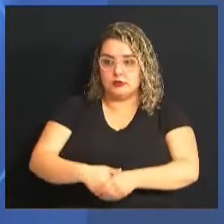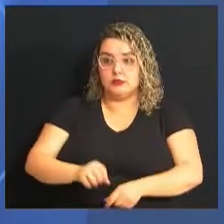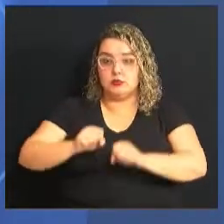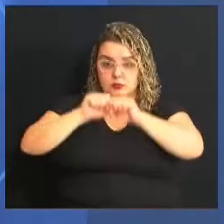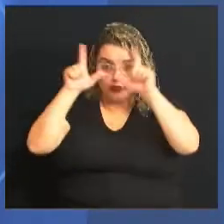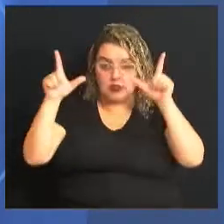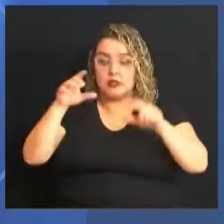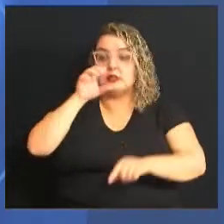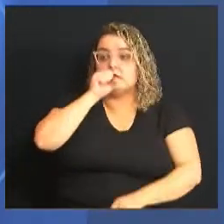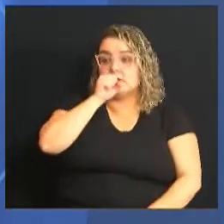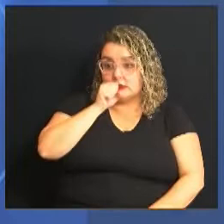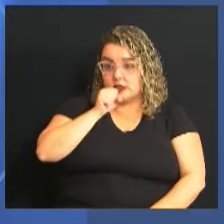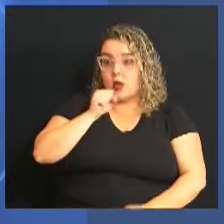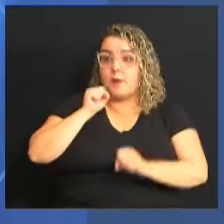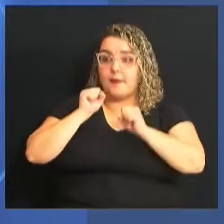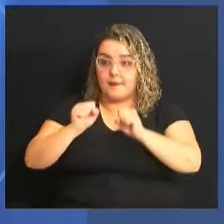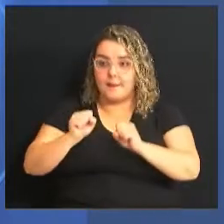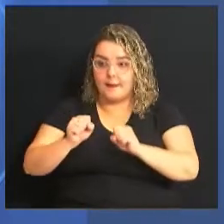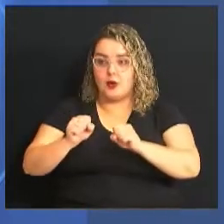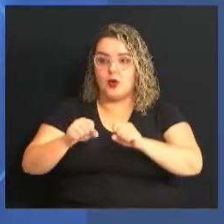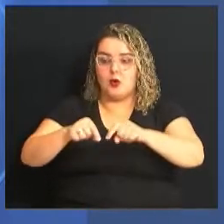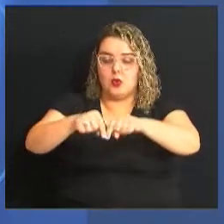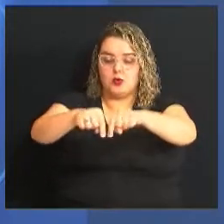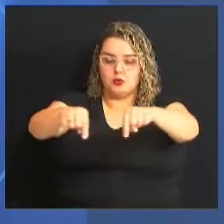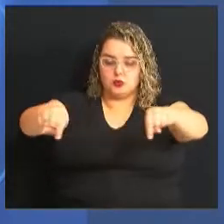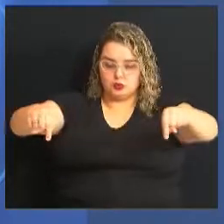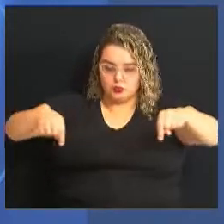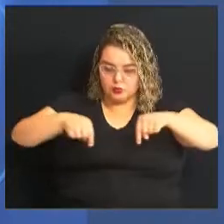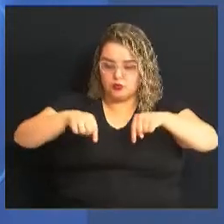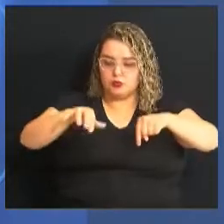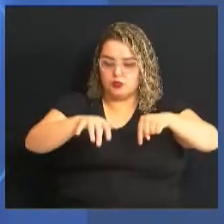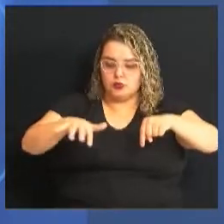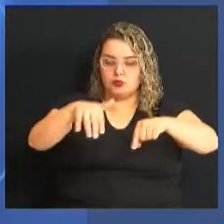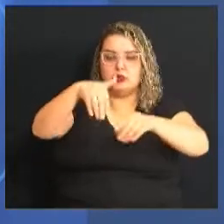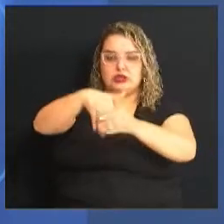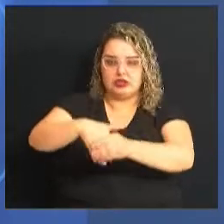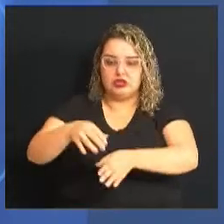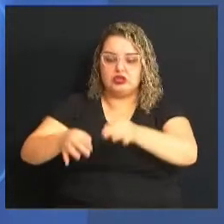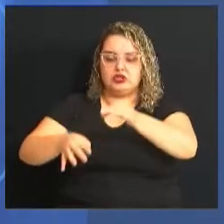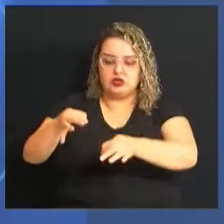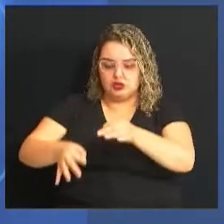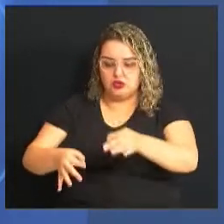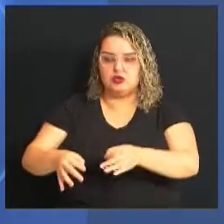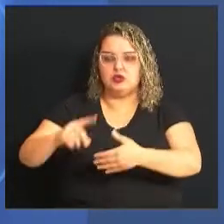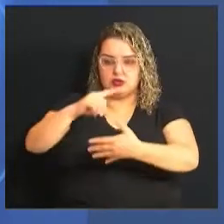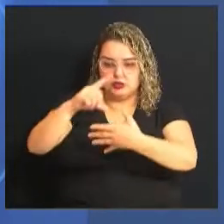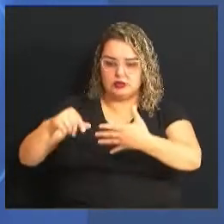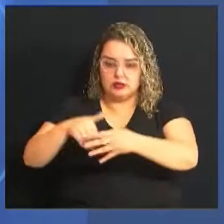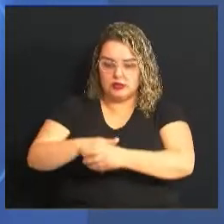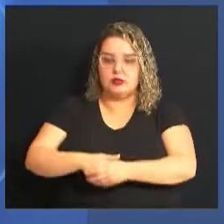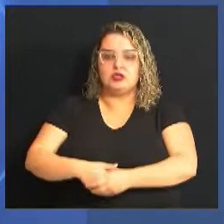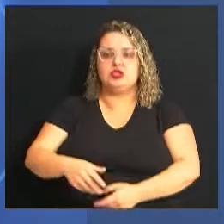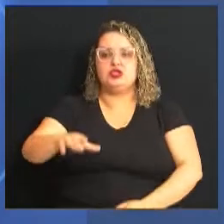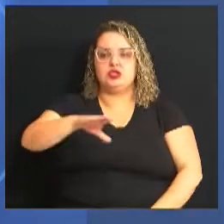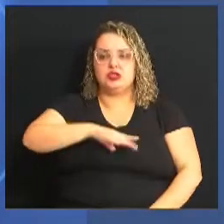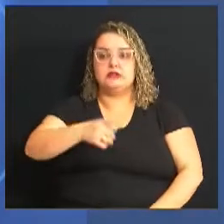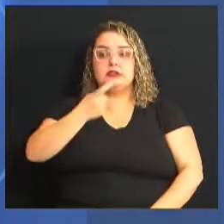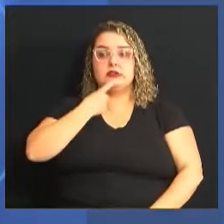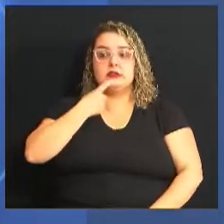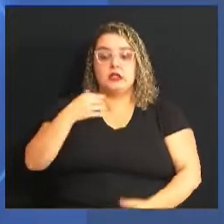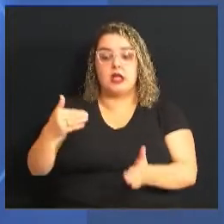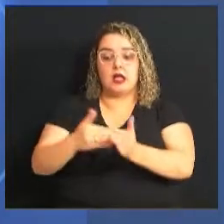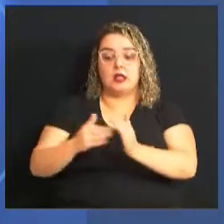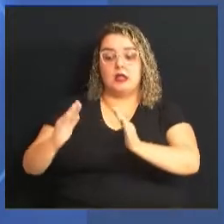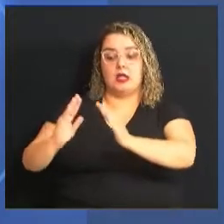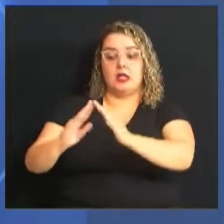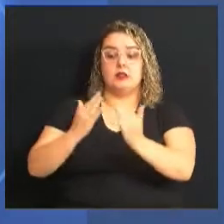sábado devem sair as urnas eletrônicas da Justiça Eleitoral em Campinas para as escolas e também até o